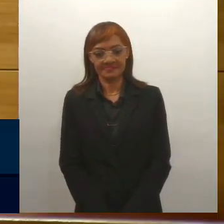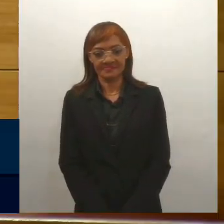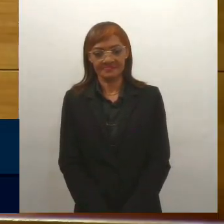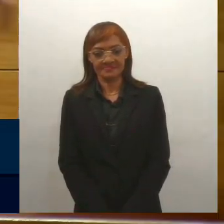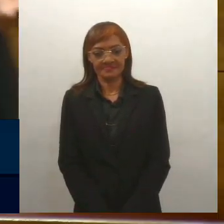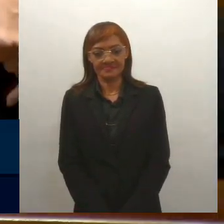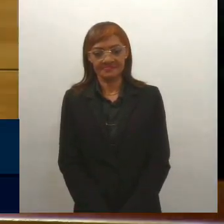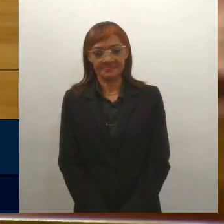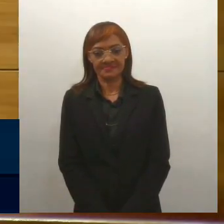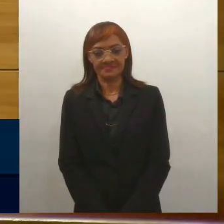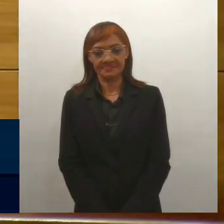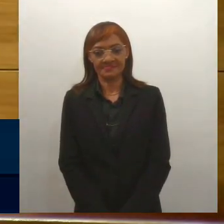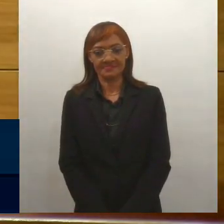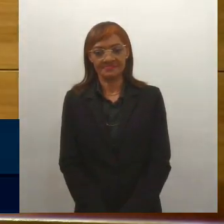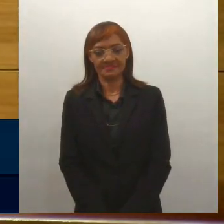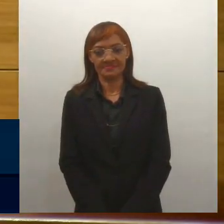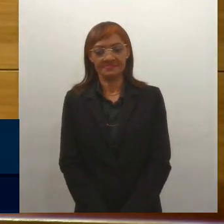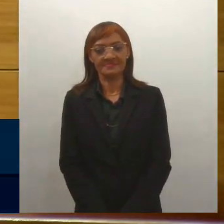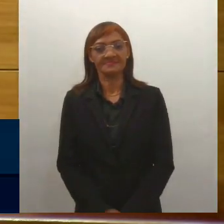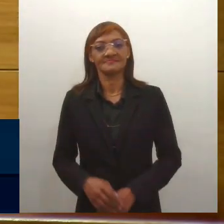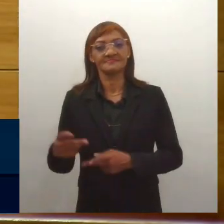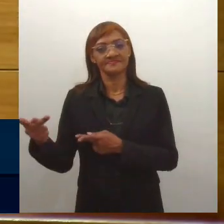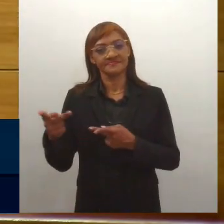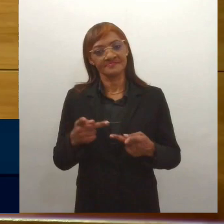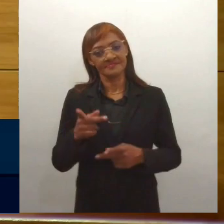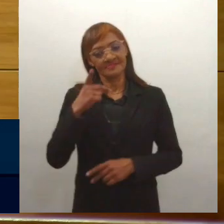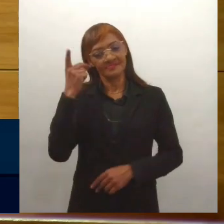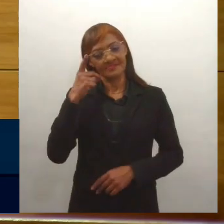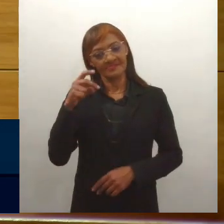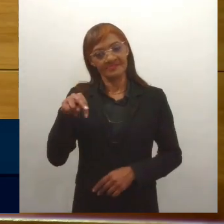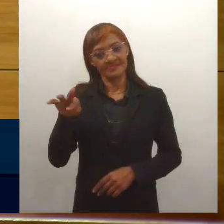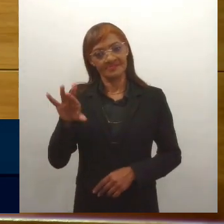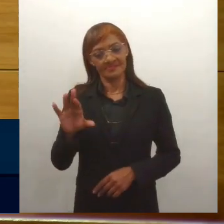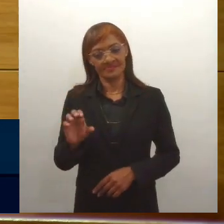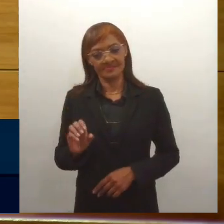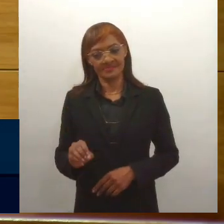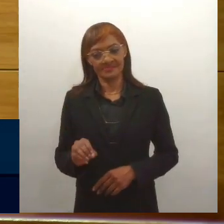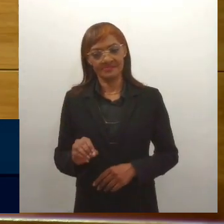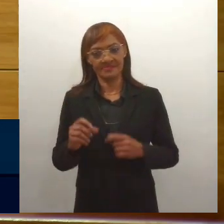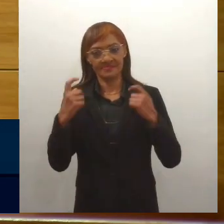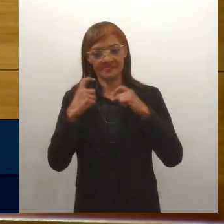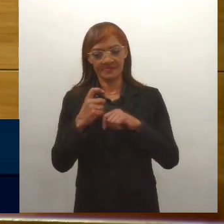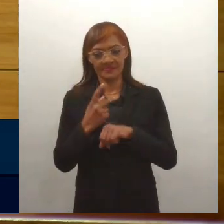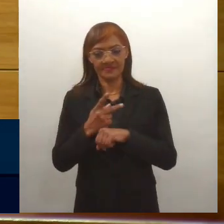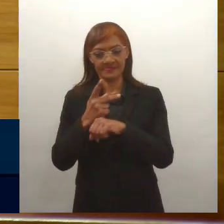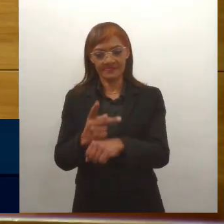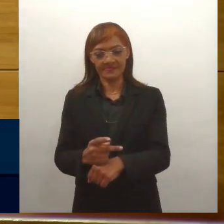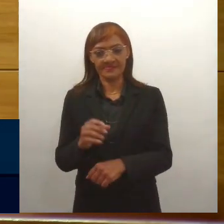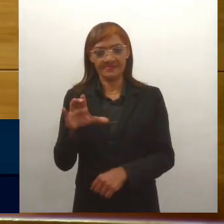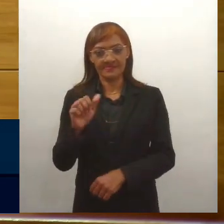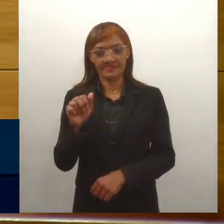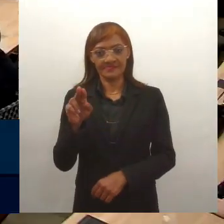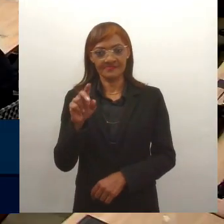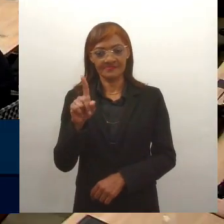Convidamos o deputado Netinho Guimarães para fazer a entrega da medalha à jornalista Cláudia Suzana Meireles Jorge.